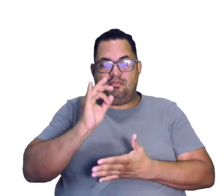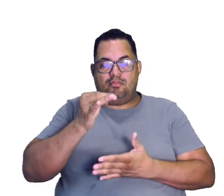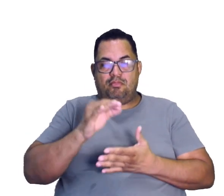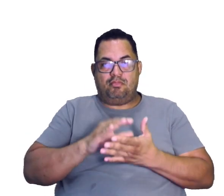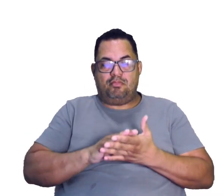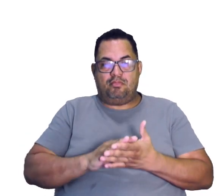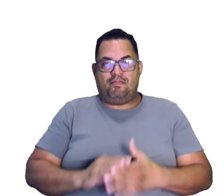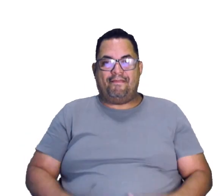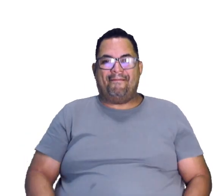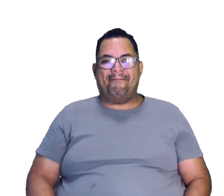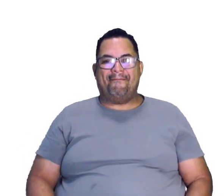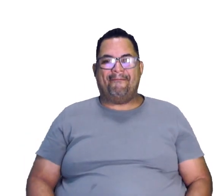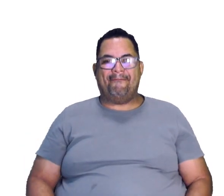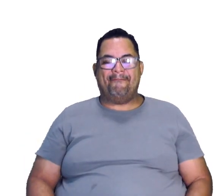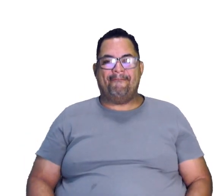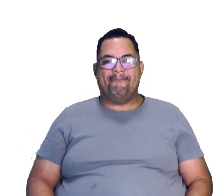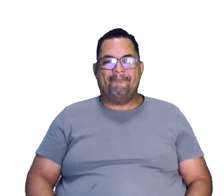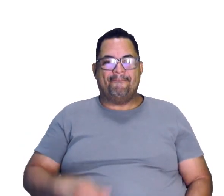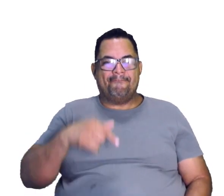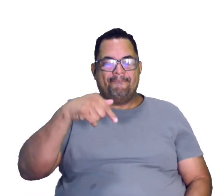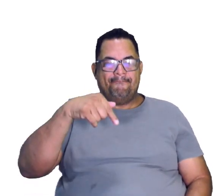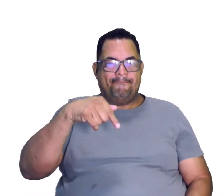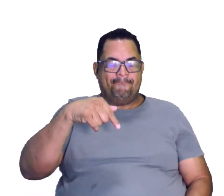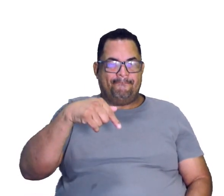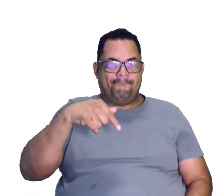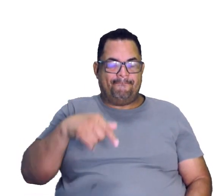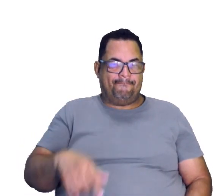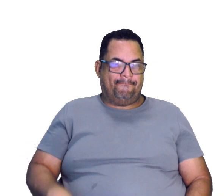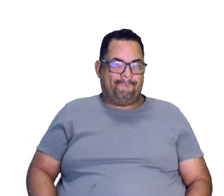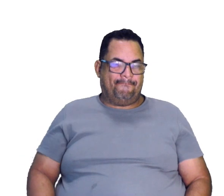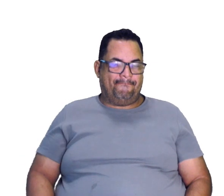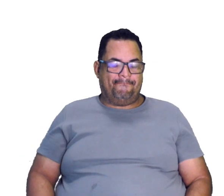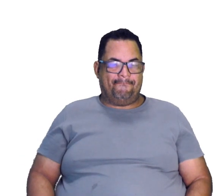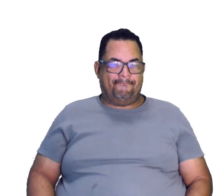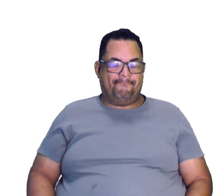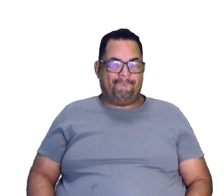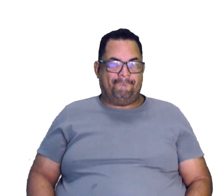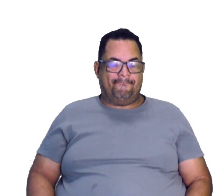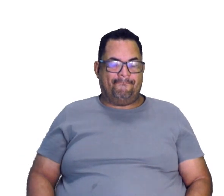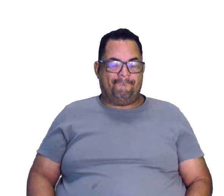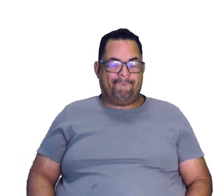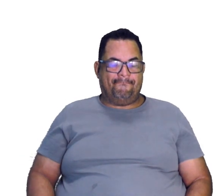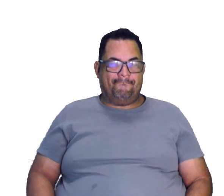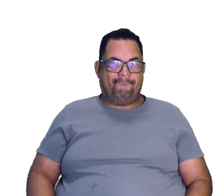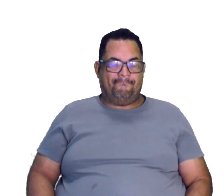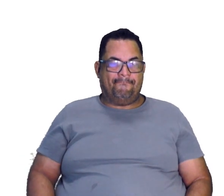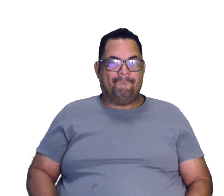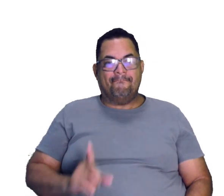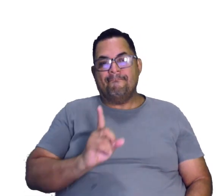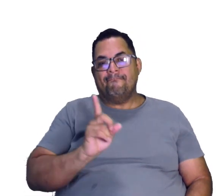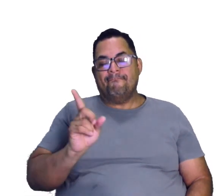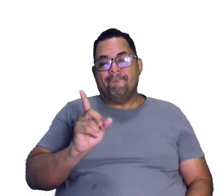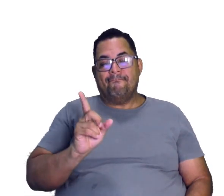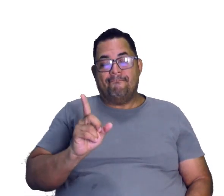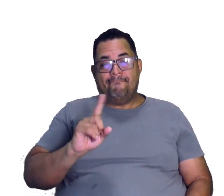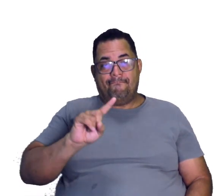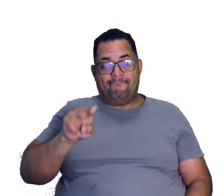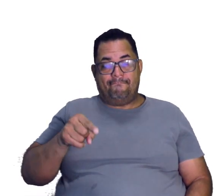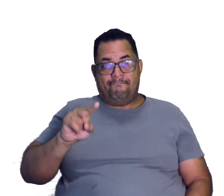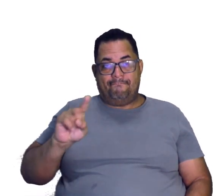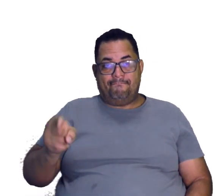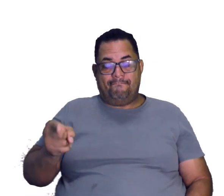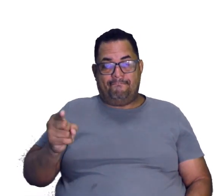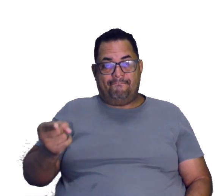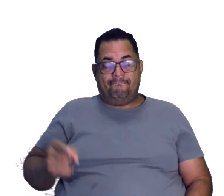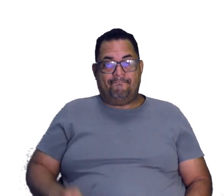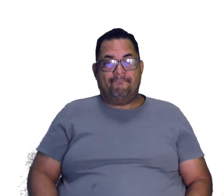Então, olha só, tá aqui o 7, né? Então, eu vou ter que andar com a minha vírgula para cá, ó. Eu vou